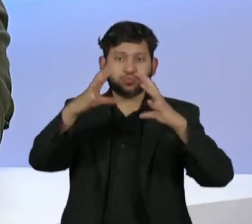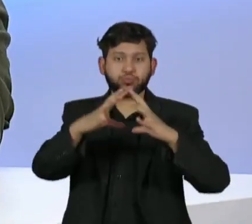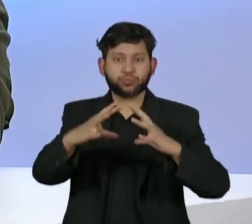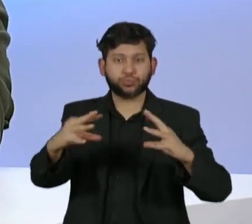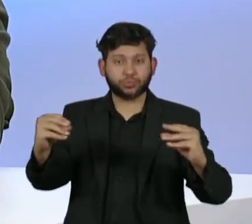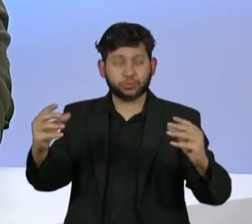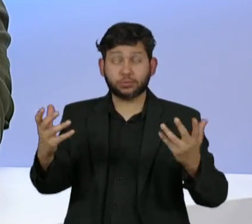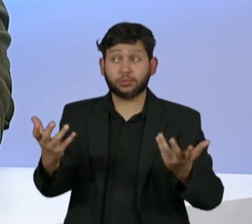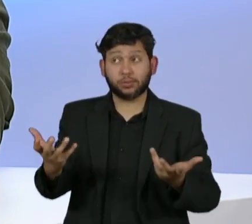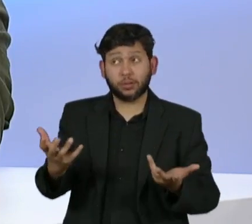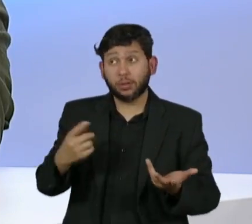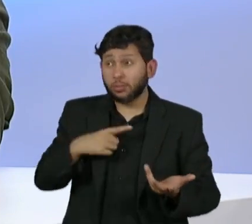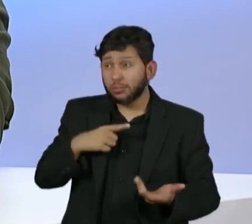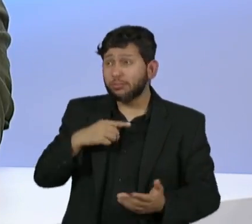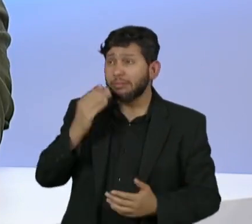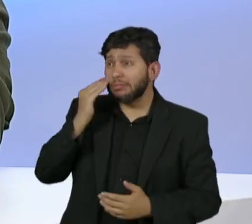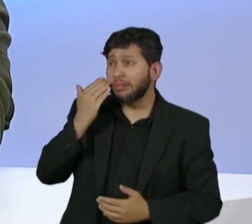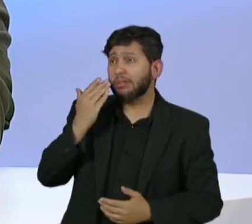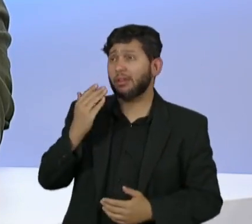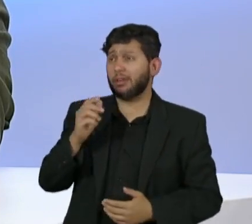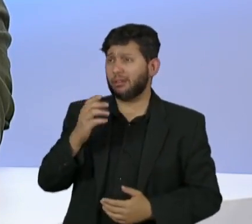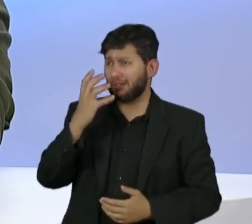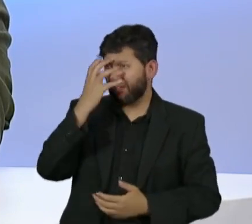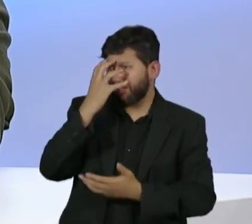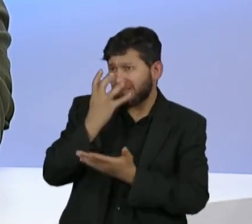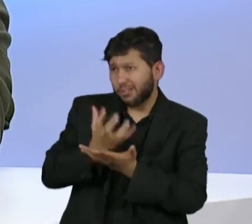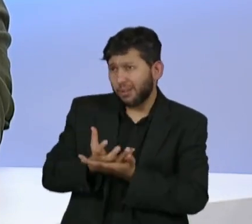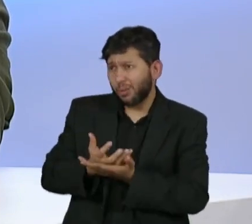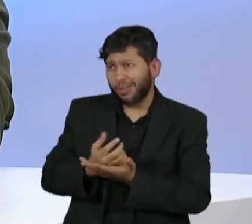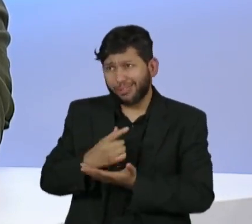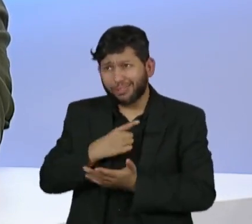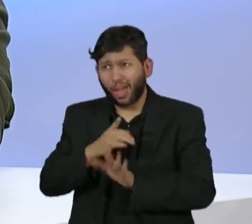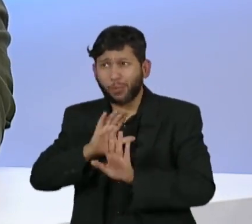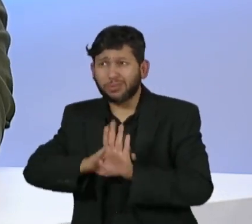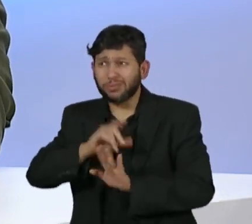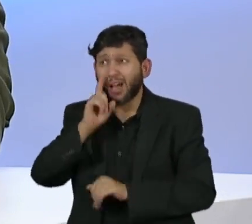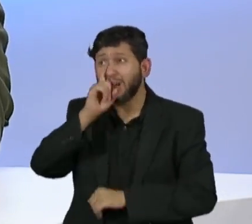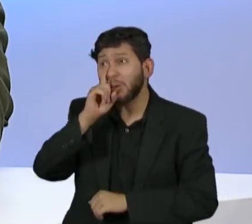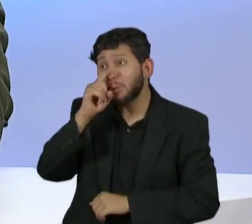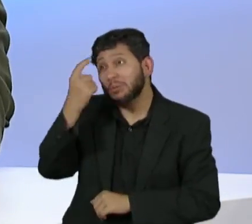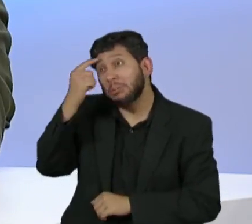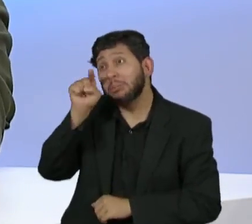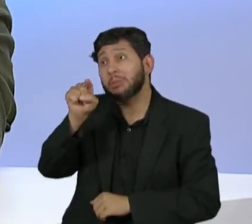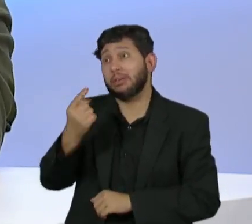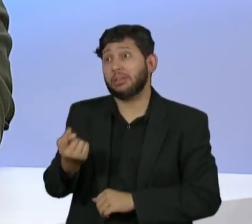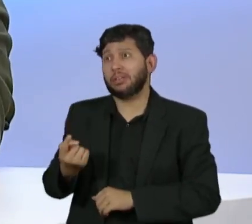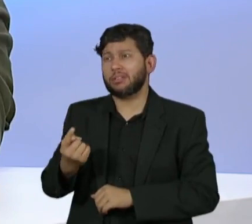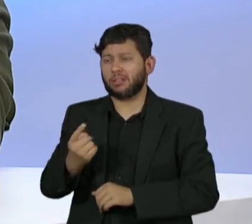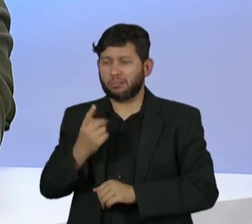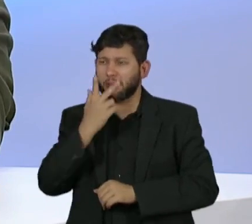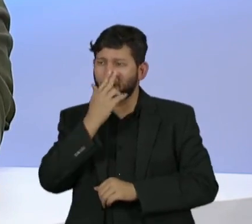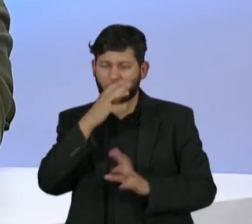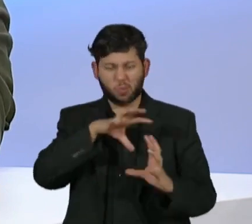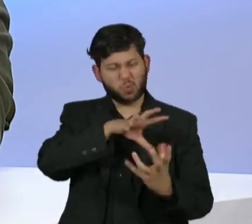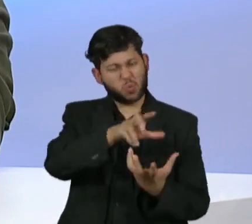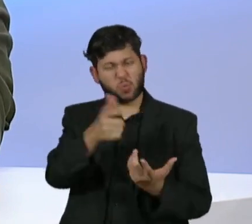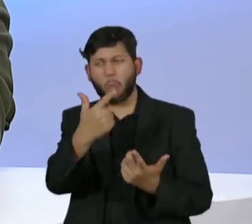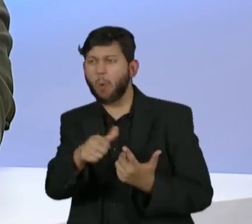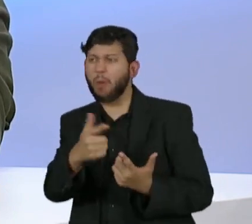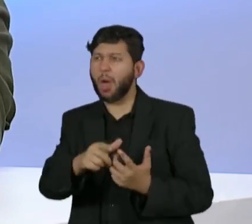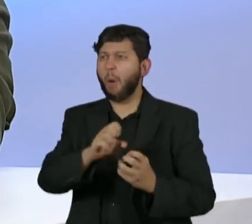visão do risco de Inteligência Artificial que que você tem e se esse cenários catastróficos são